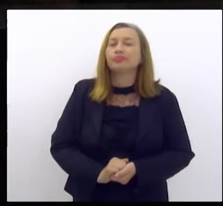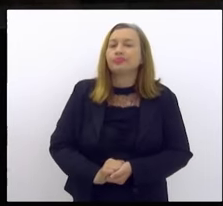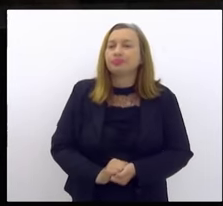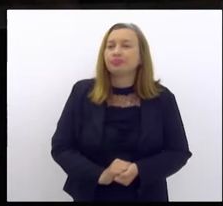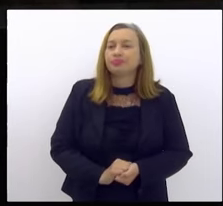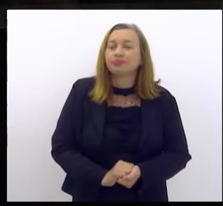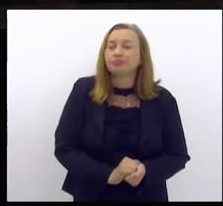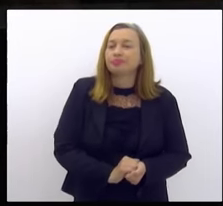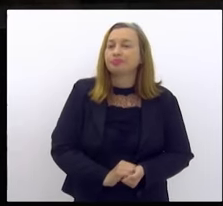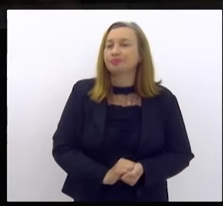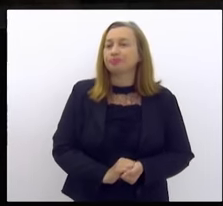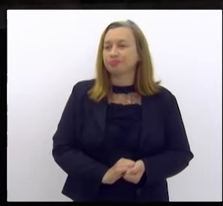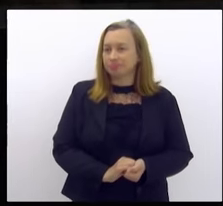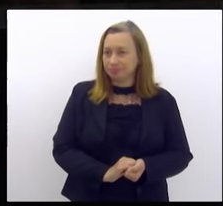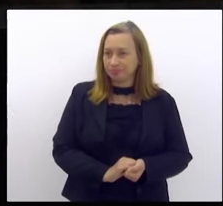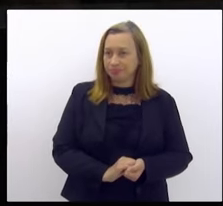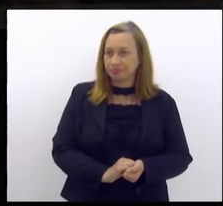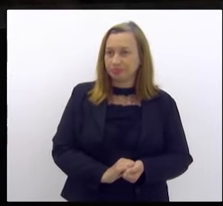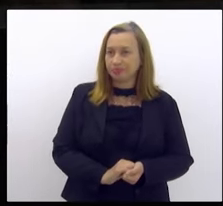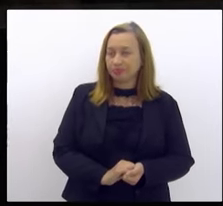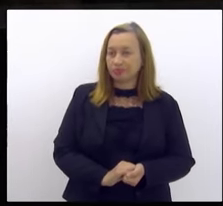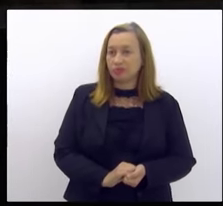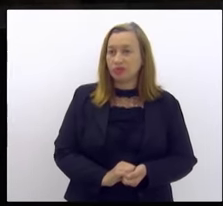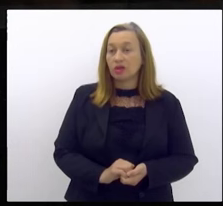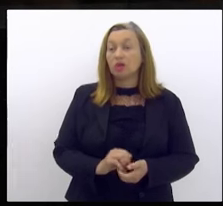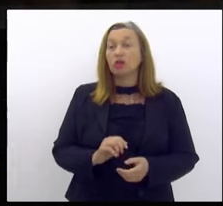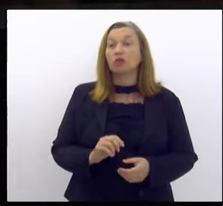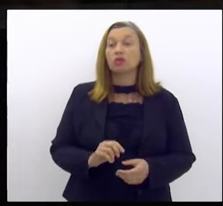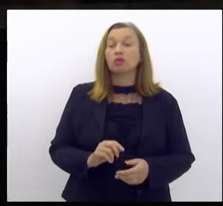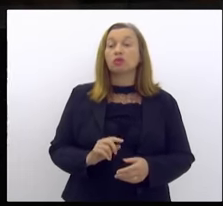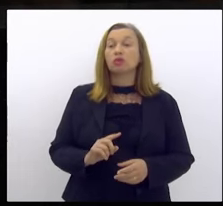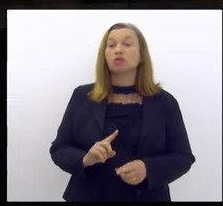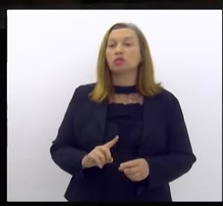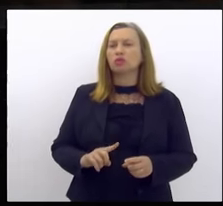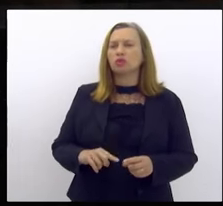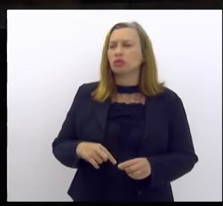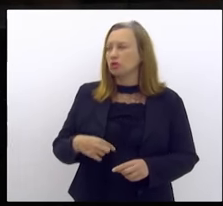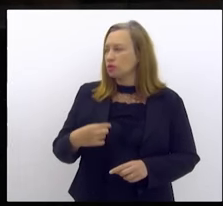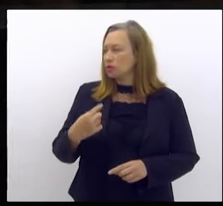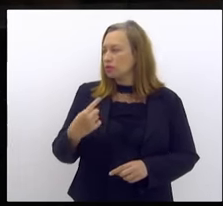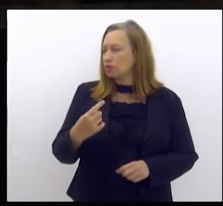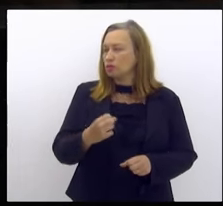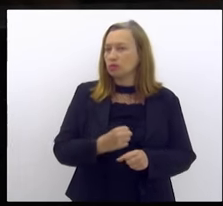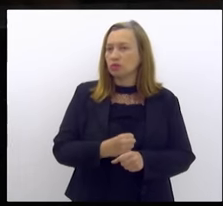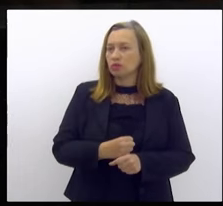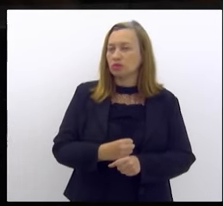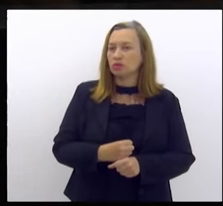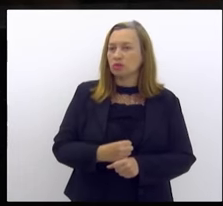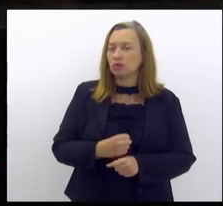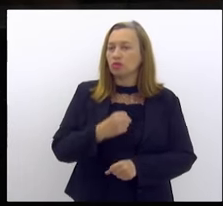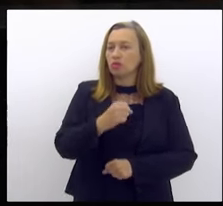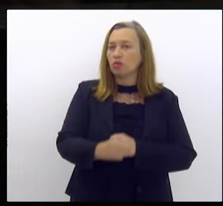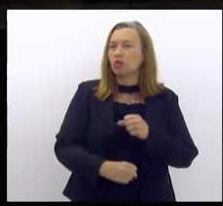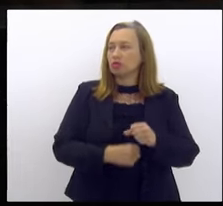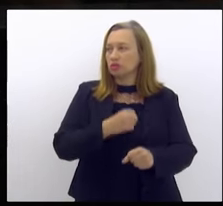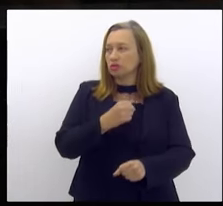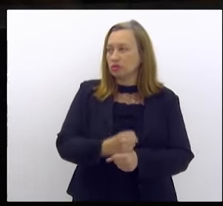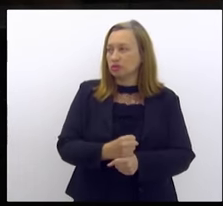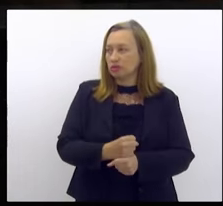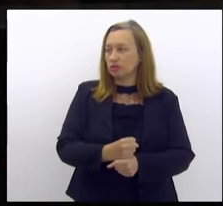E até para a próxima legislatura, no próximo ano, possivelmente,